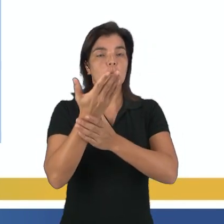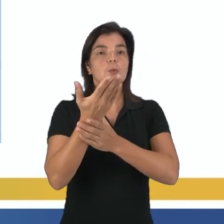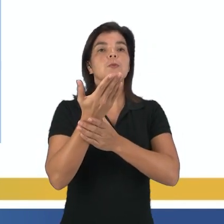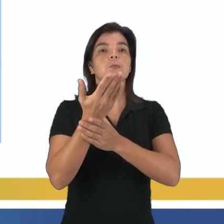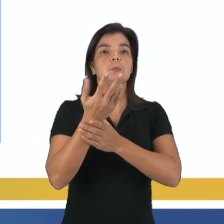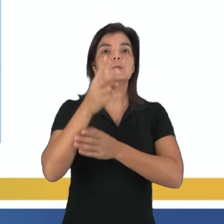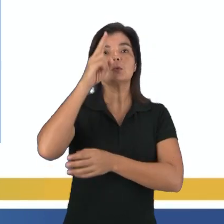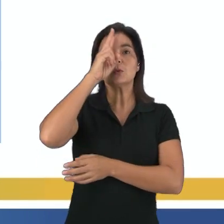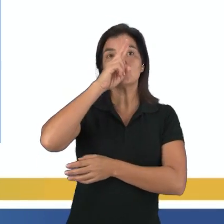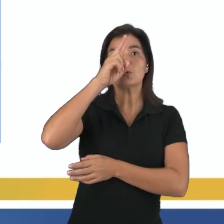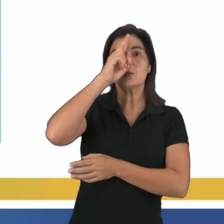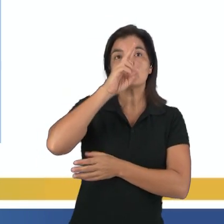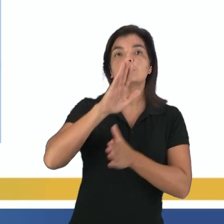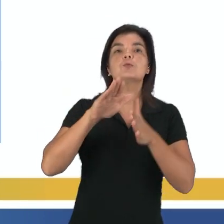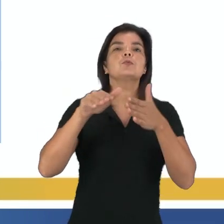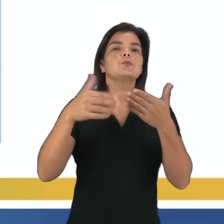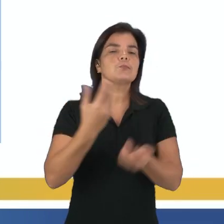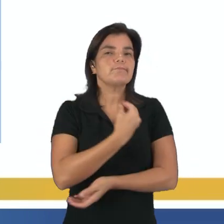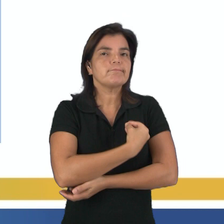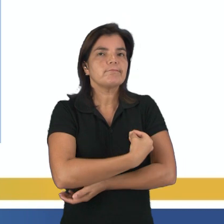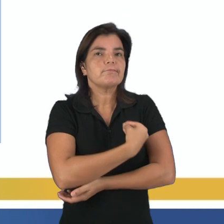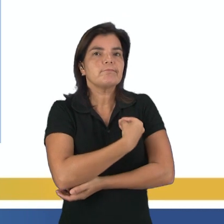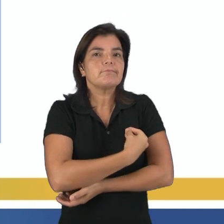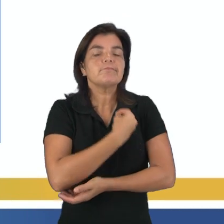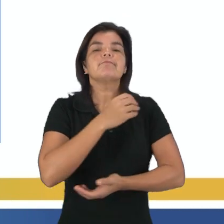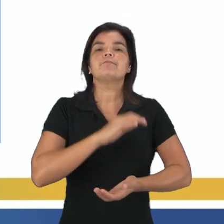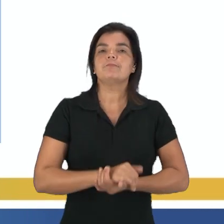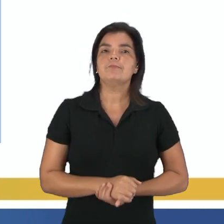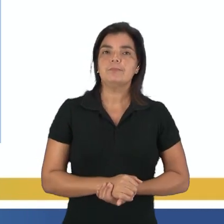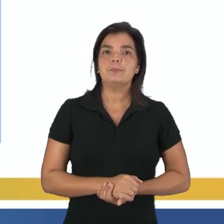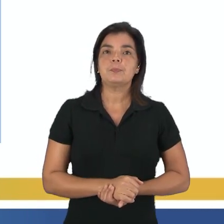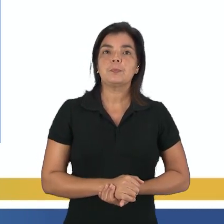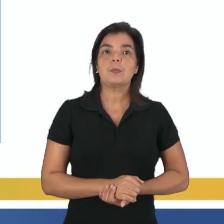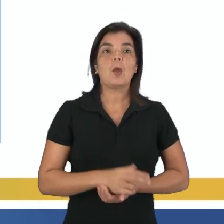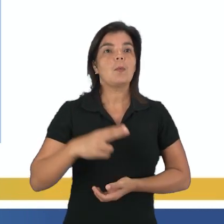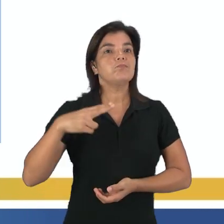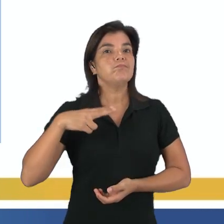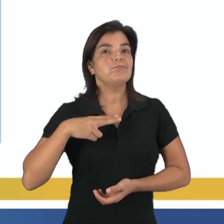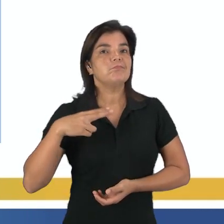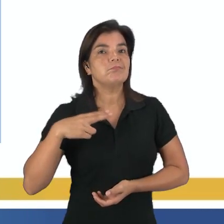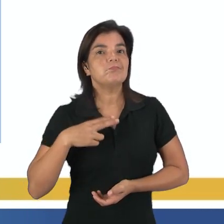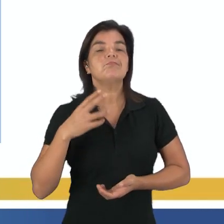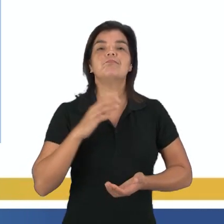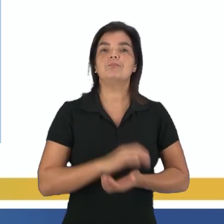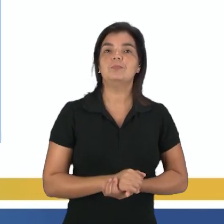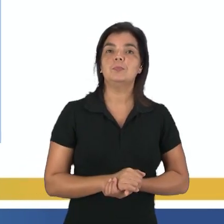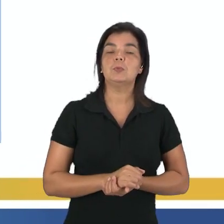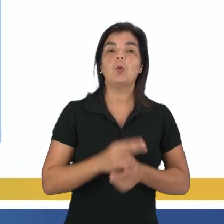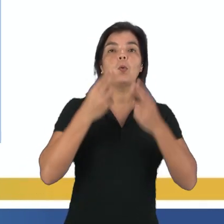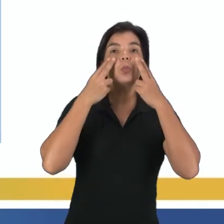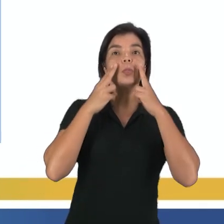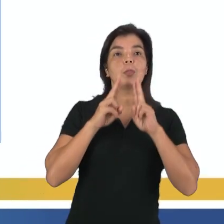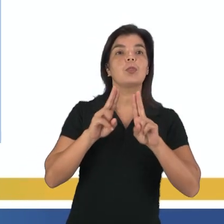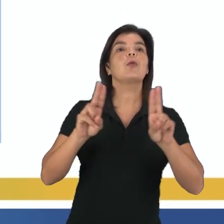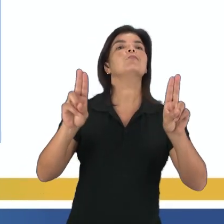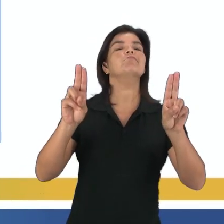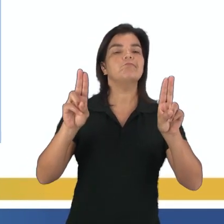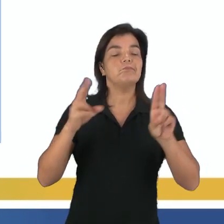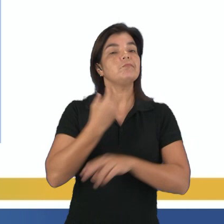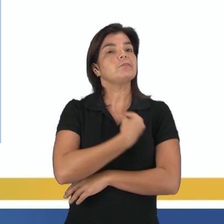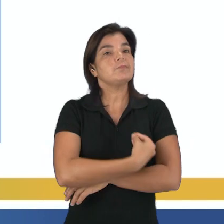os acontecimentos históricos, acontecimentos da vida particular, um testemunho que ela